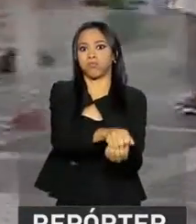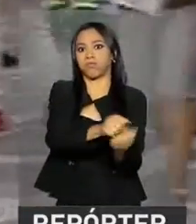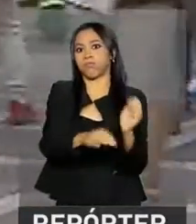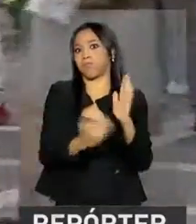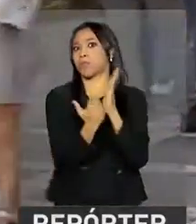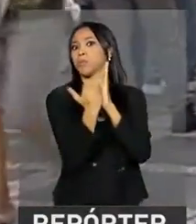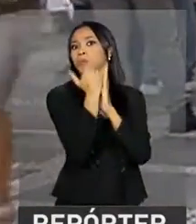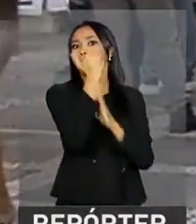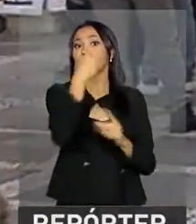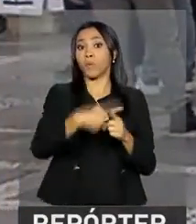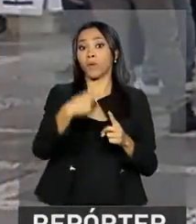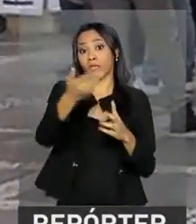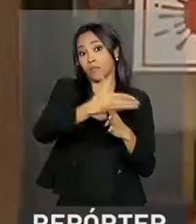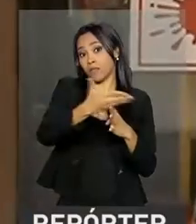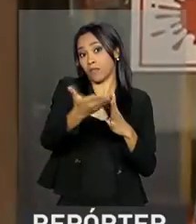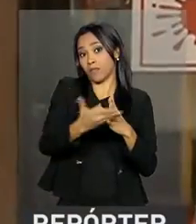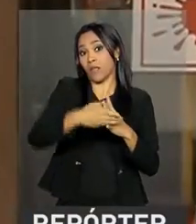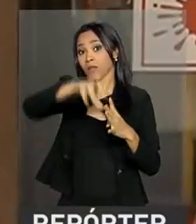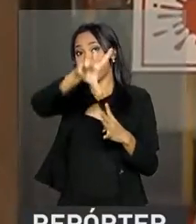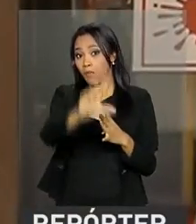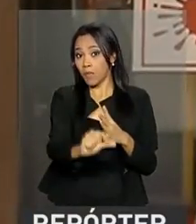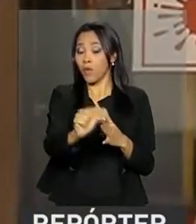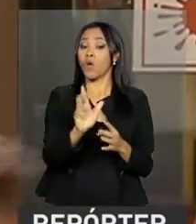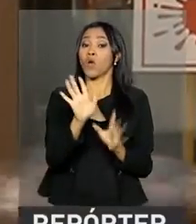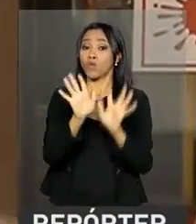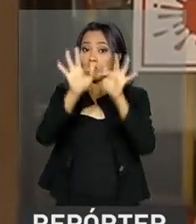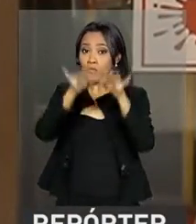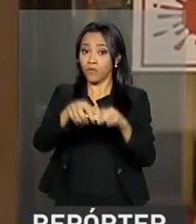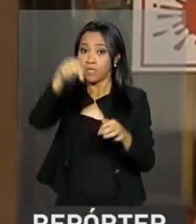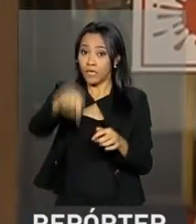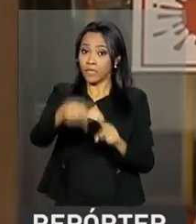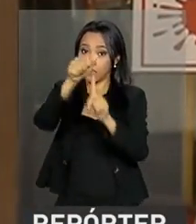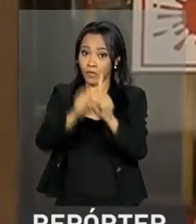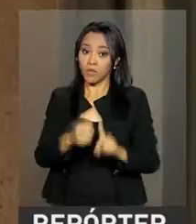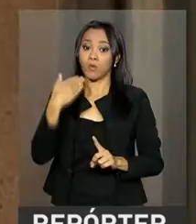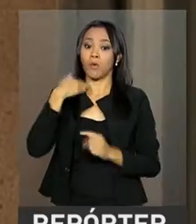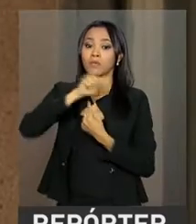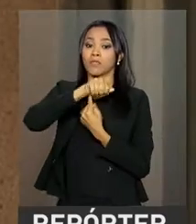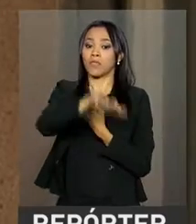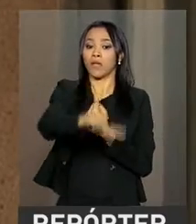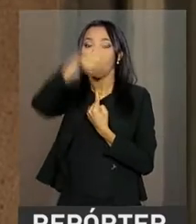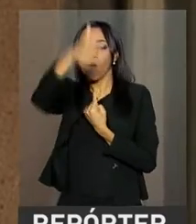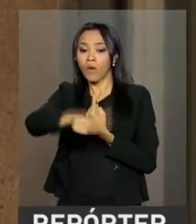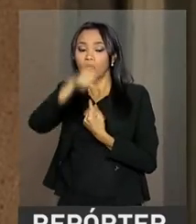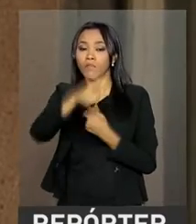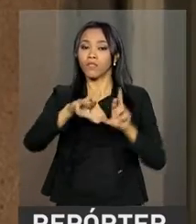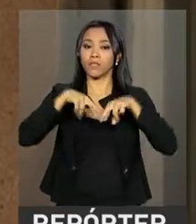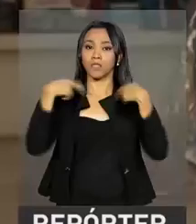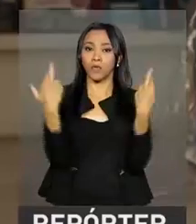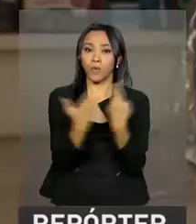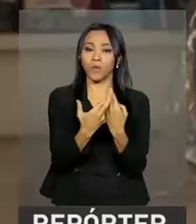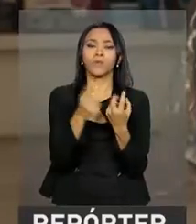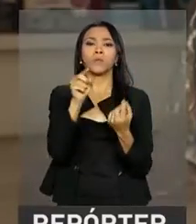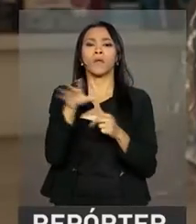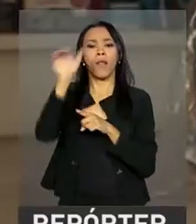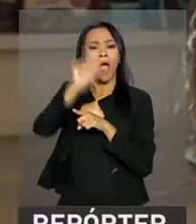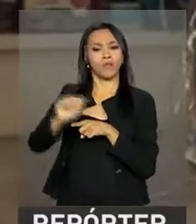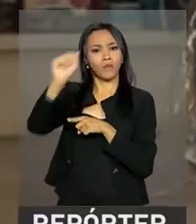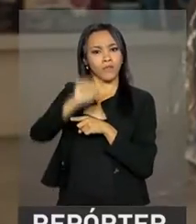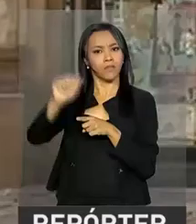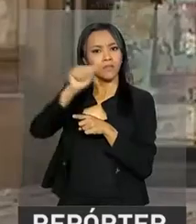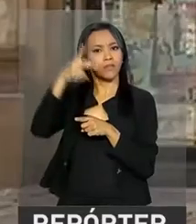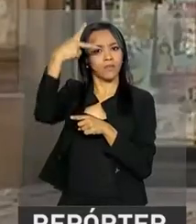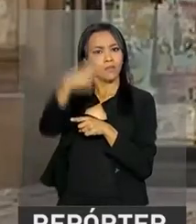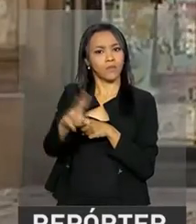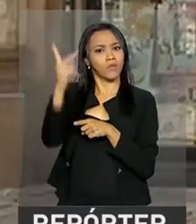tendem a ficar menores no fim deste mês o banco central se reúne mais uma vez para a associação comercial de